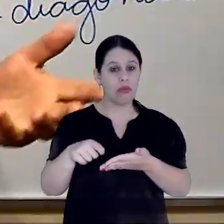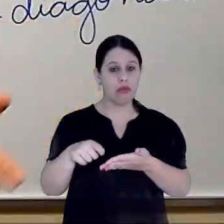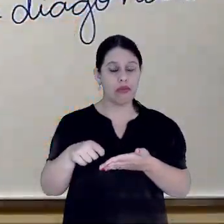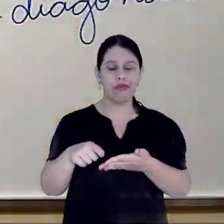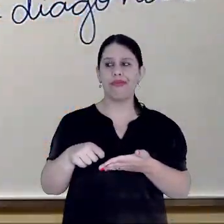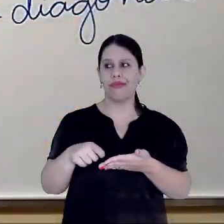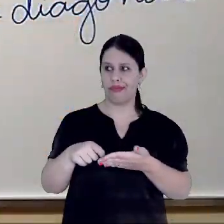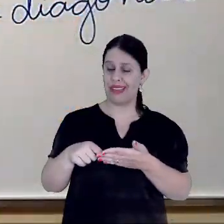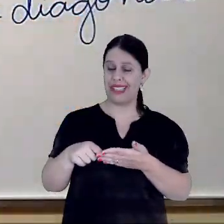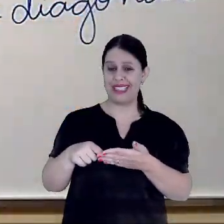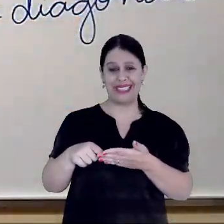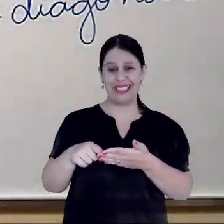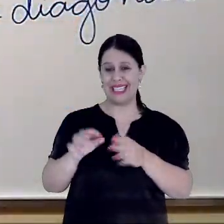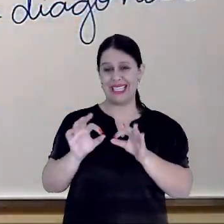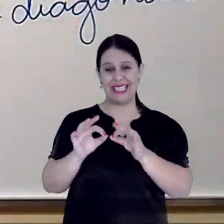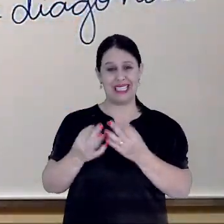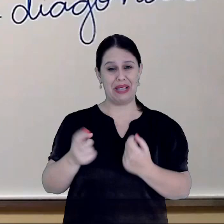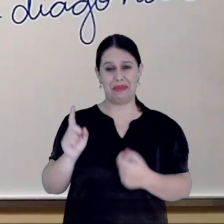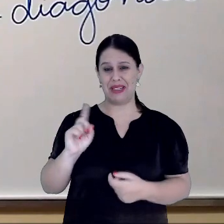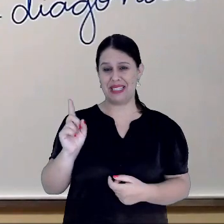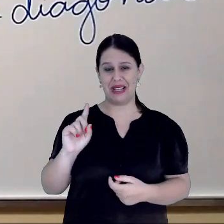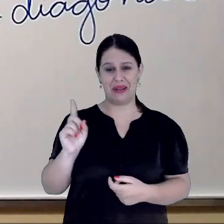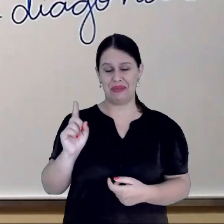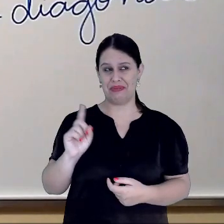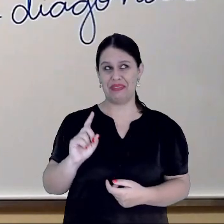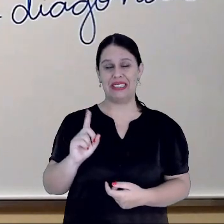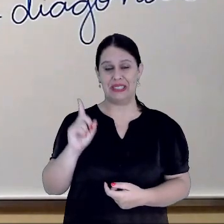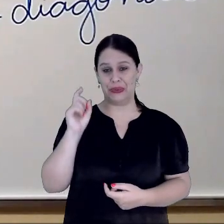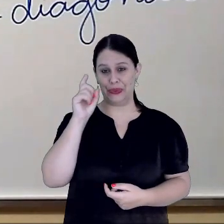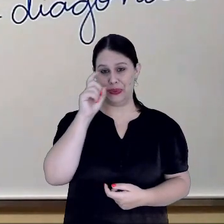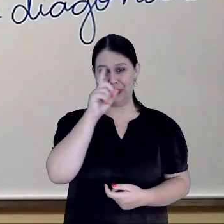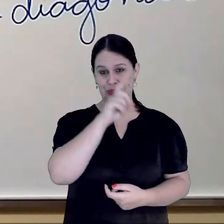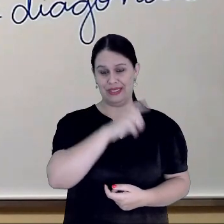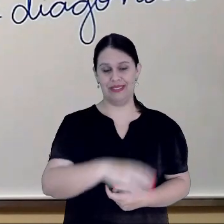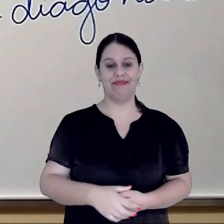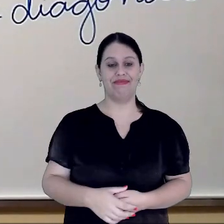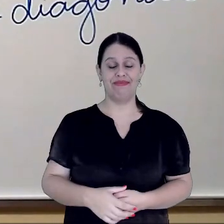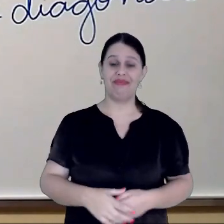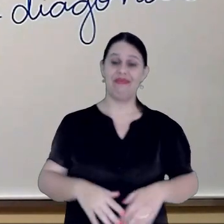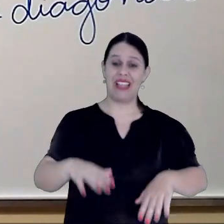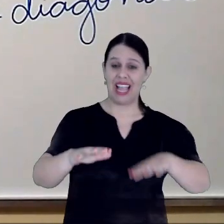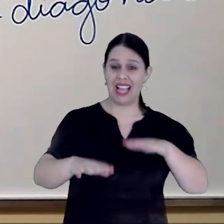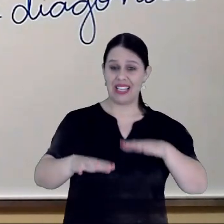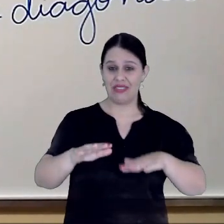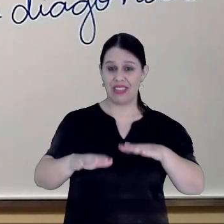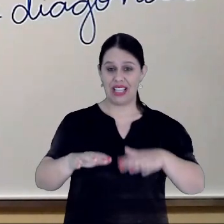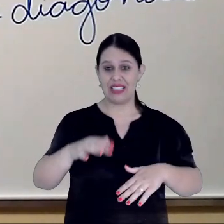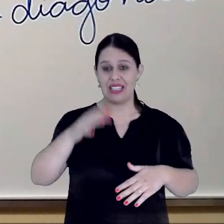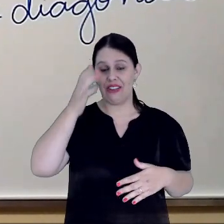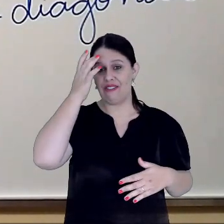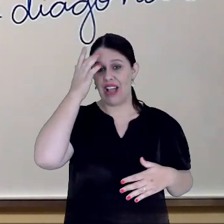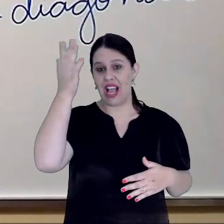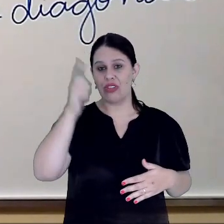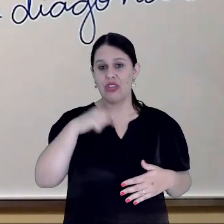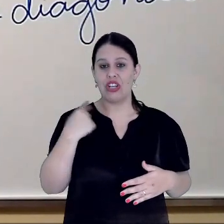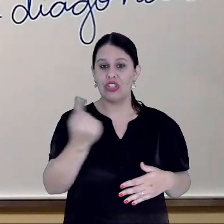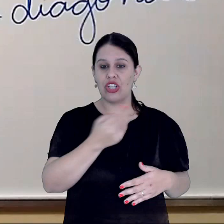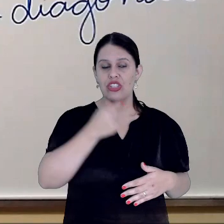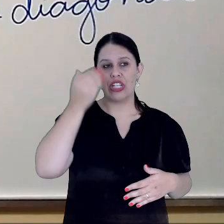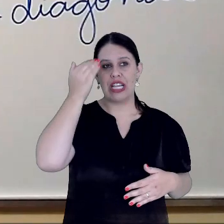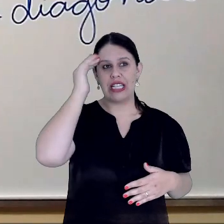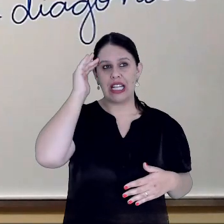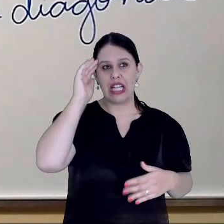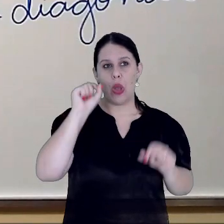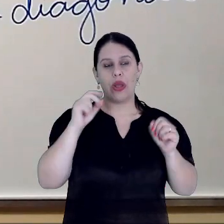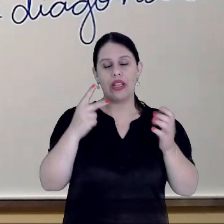bom, concordo com você. Não é tão simples, não. Porque algumas vezes é muito mais fácil a gente entender o que